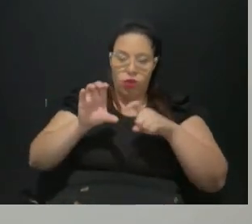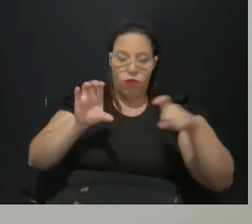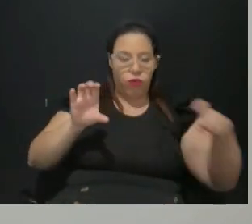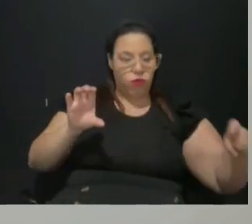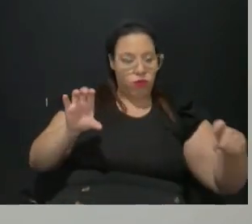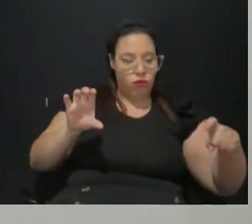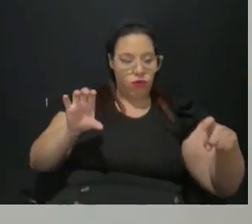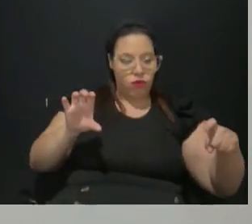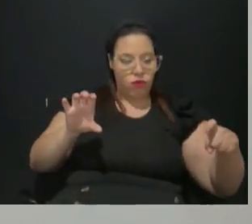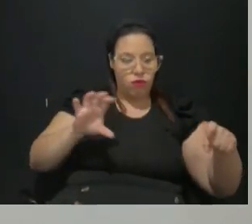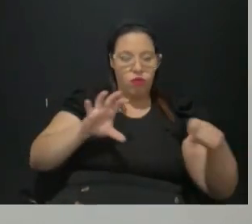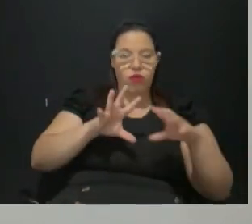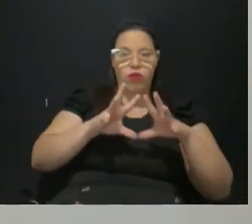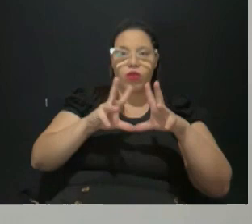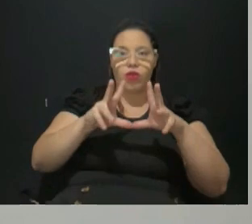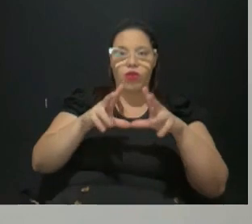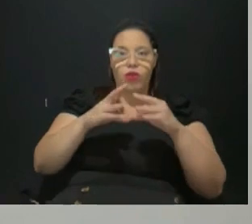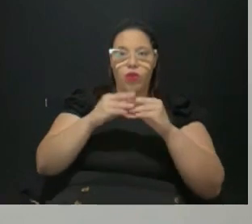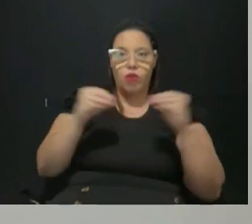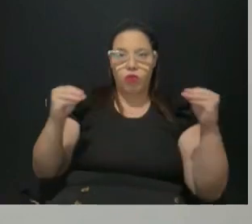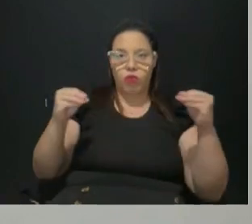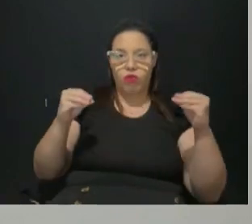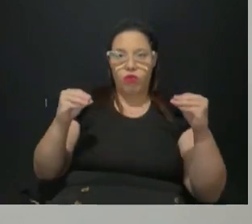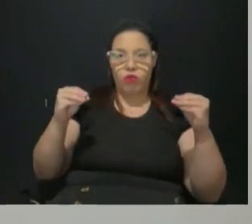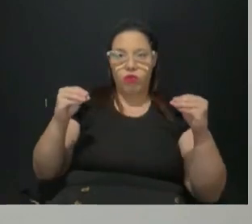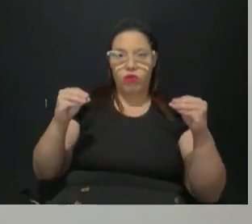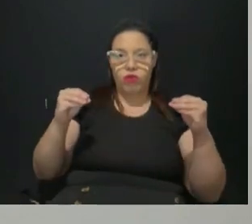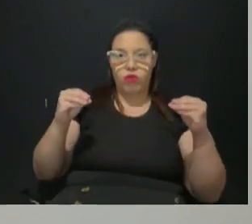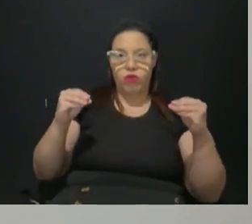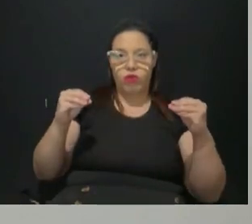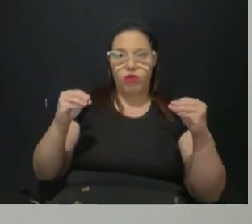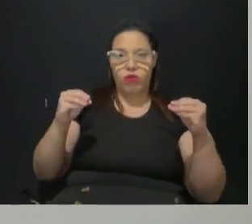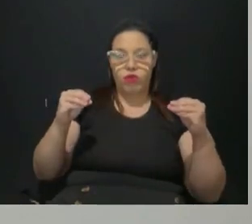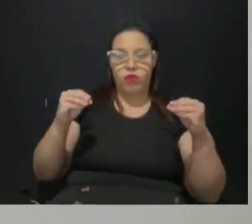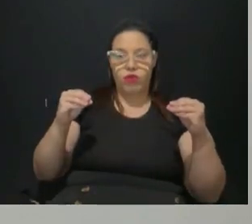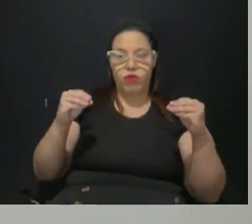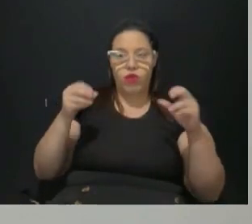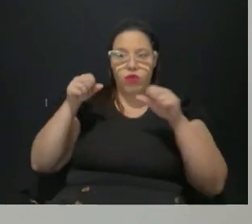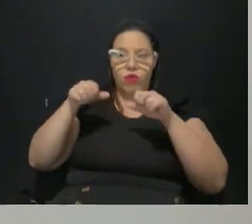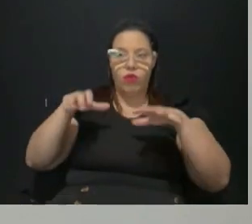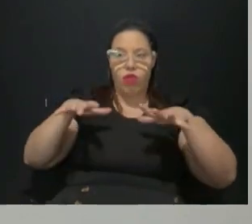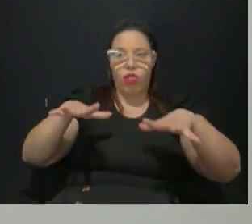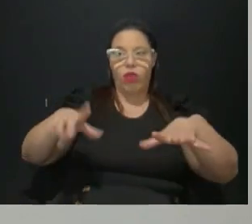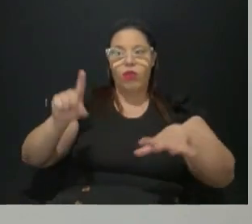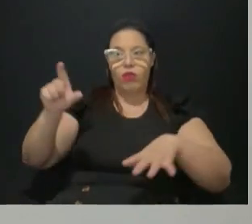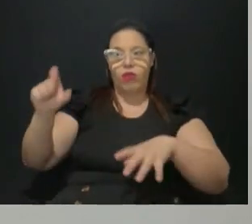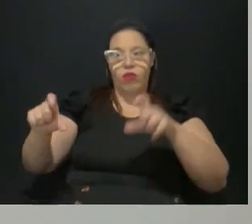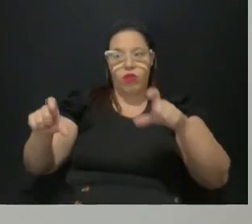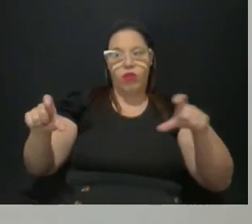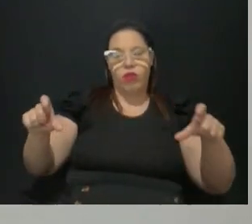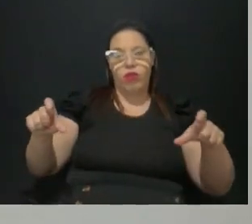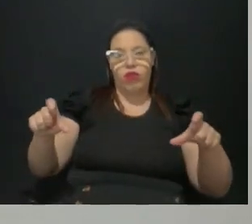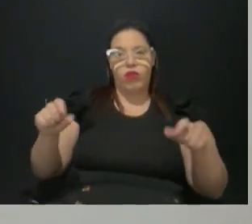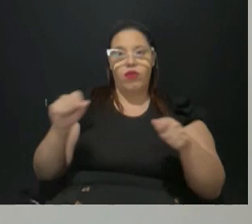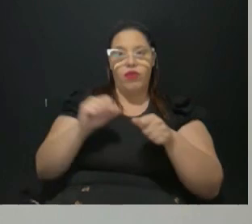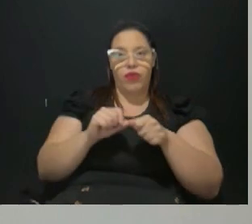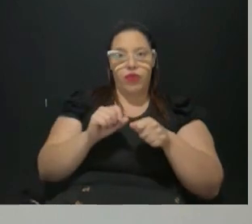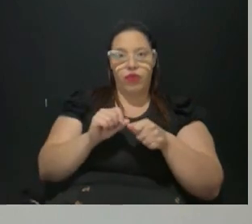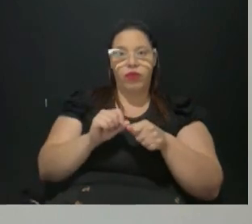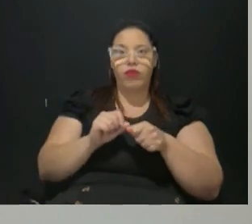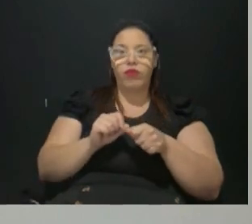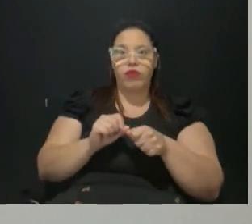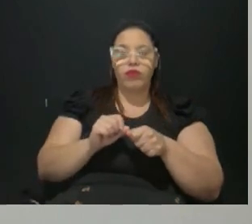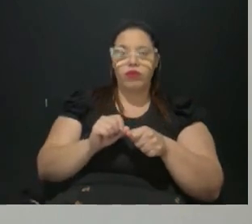lesões sumam, para que a gente não tenha aí a transmissão para outras pessoas. Então, faz com que a